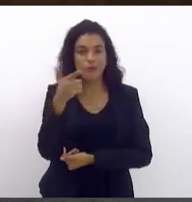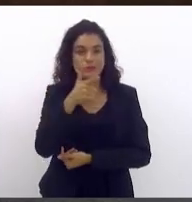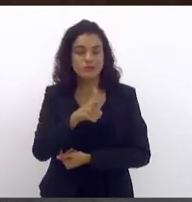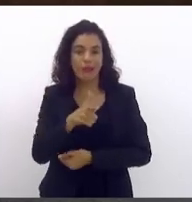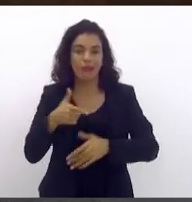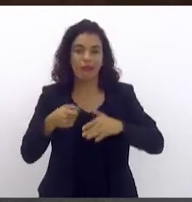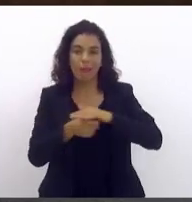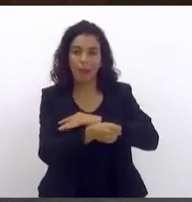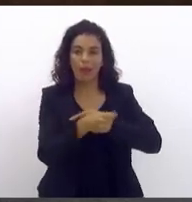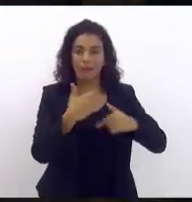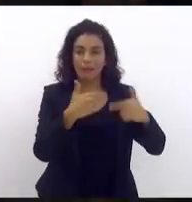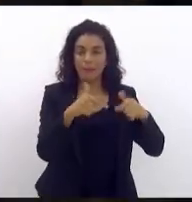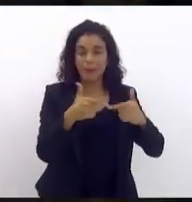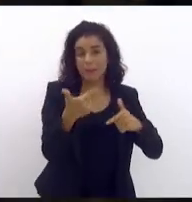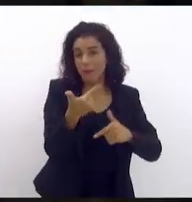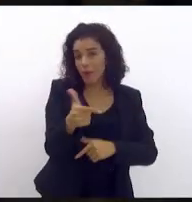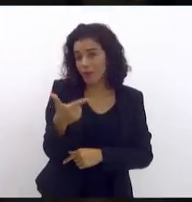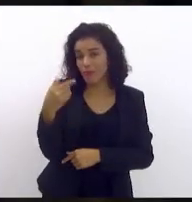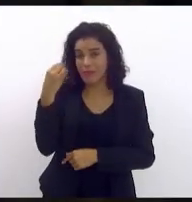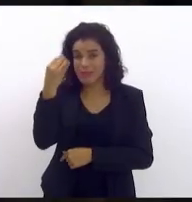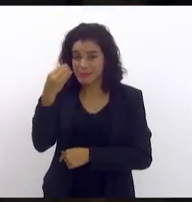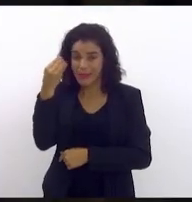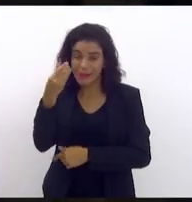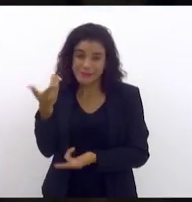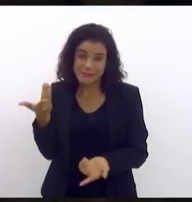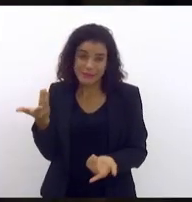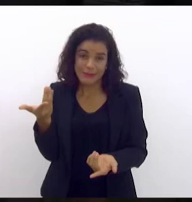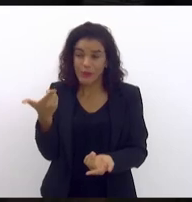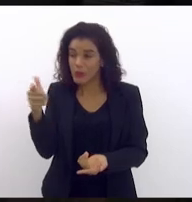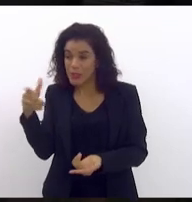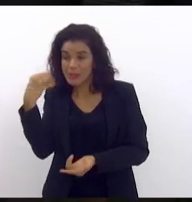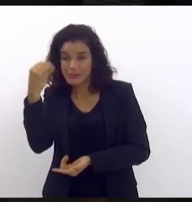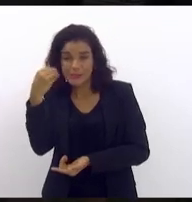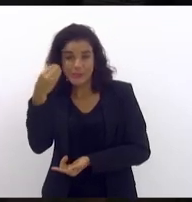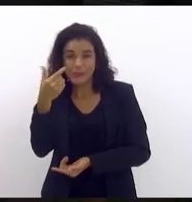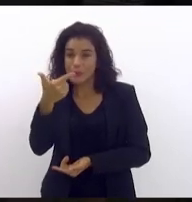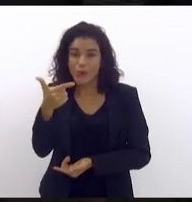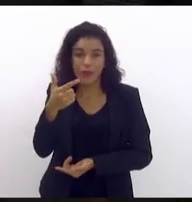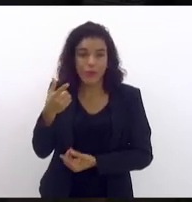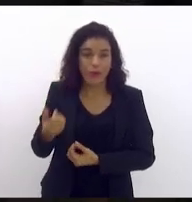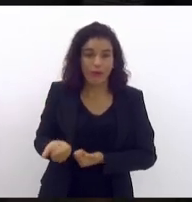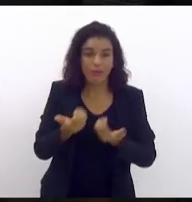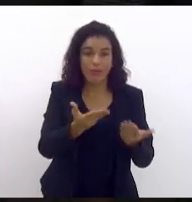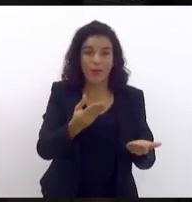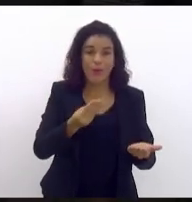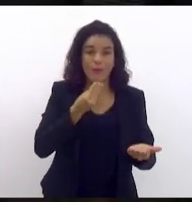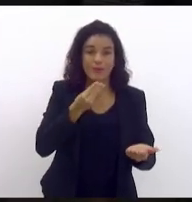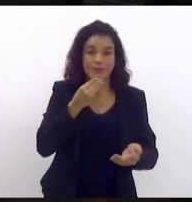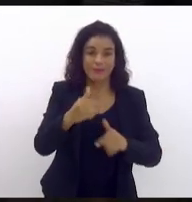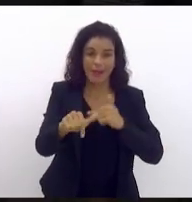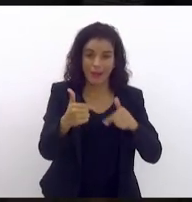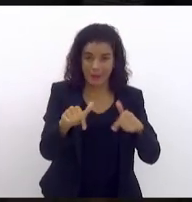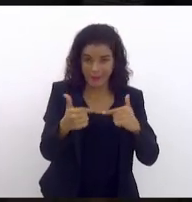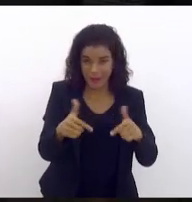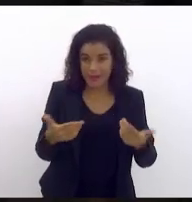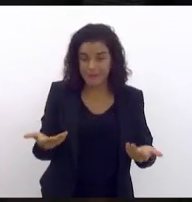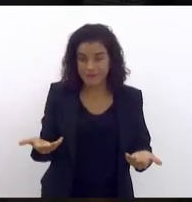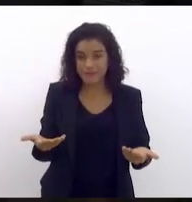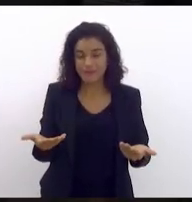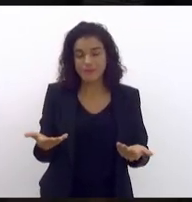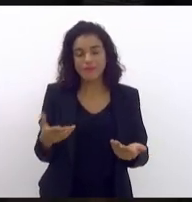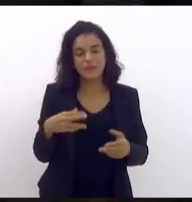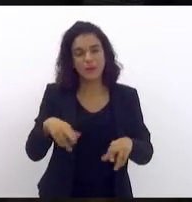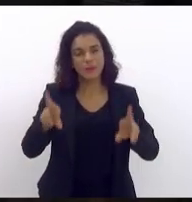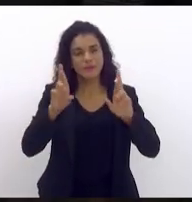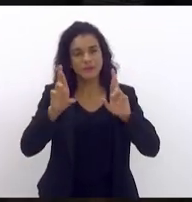nunca teve experiência não possui experiência porque nunca teve a oportunidade de trabalhar eu espero que essa